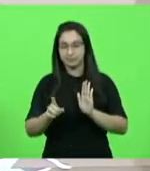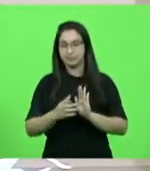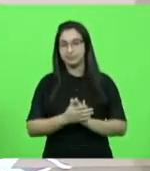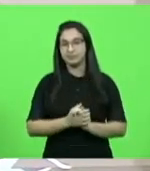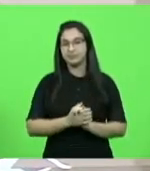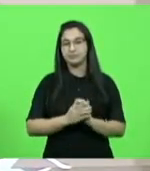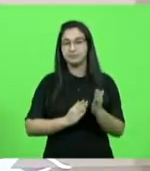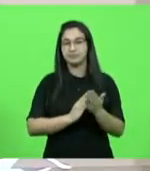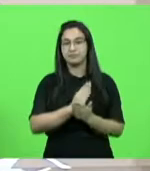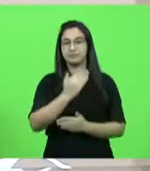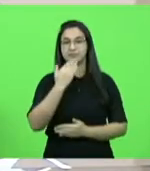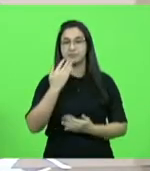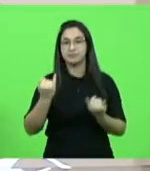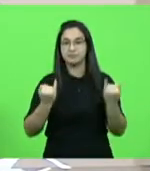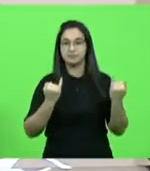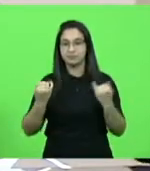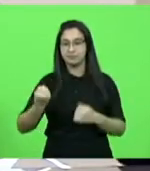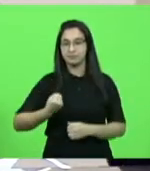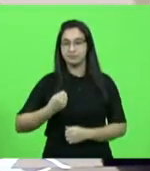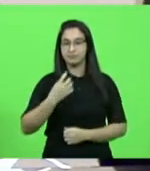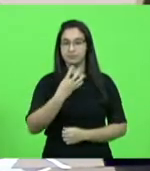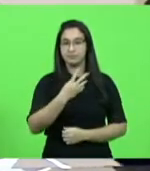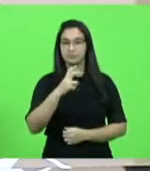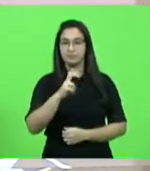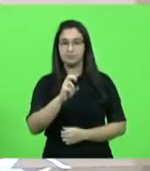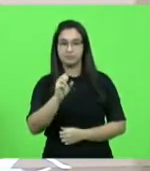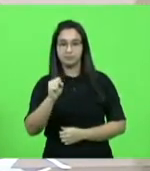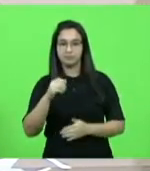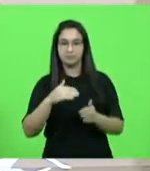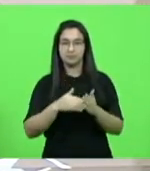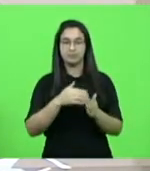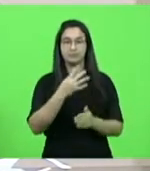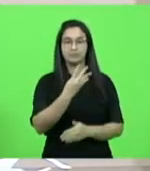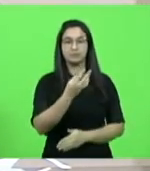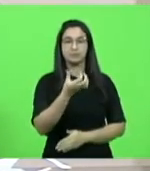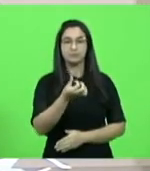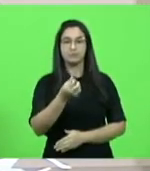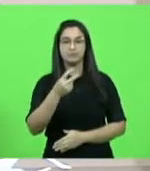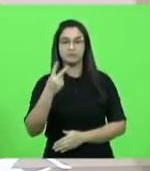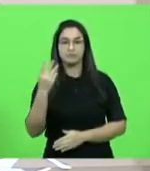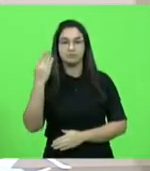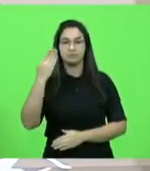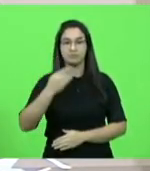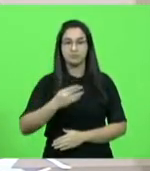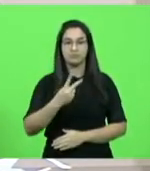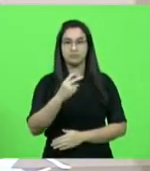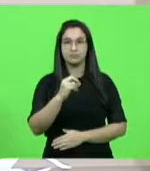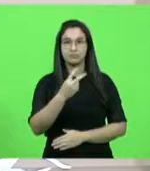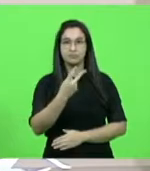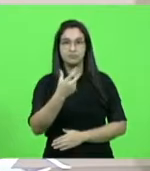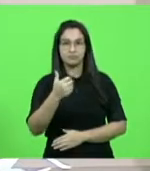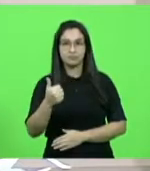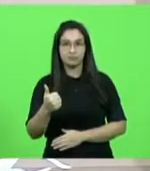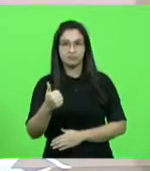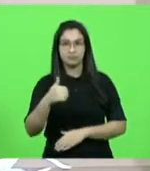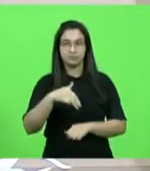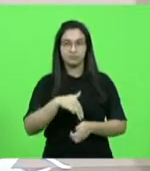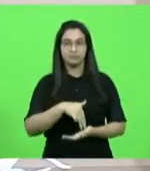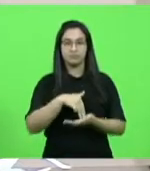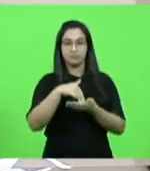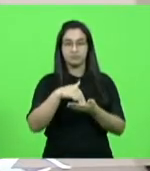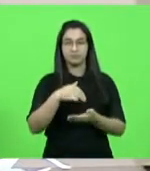de informações números 458 a 462/2021. As moções